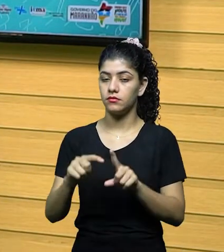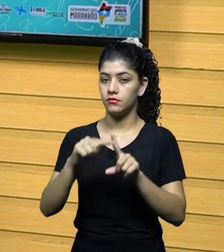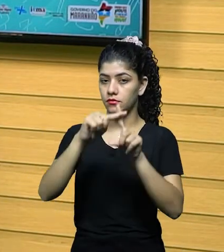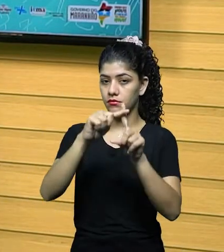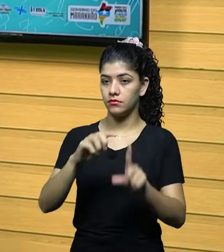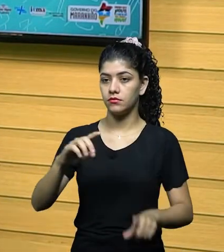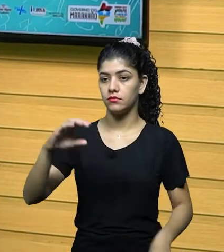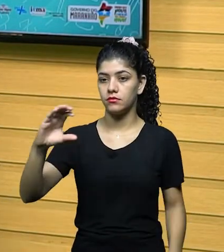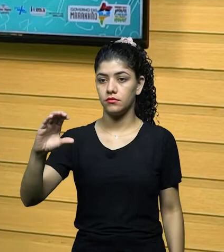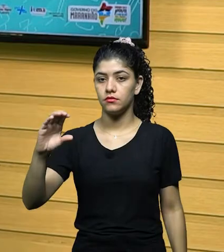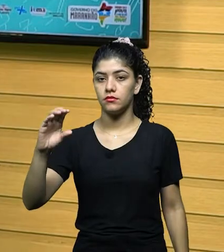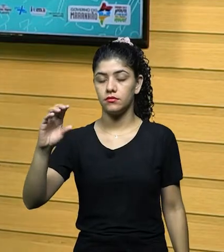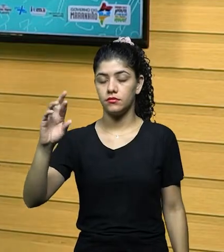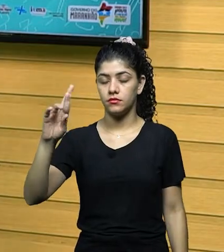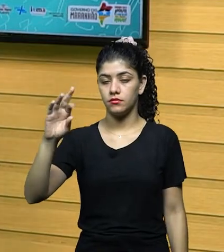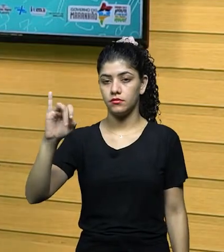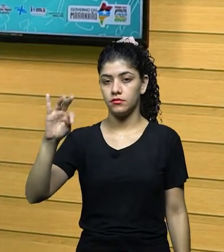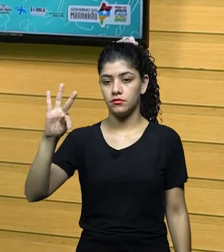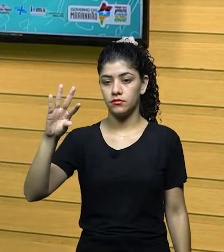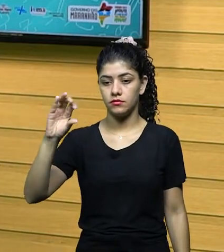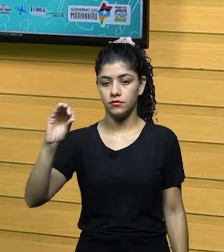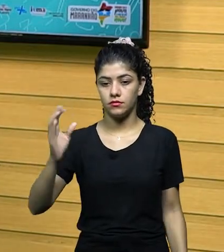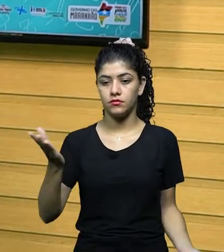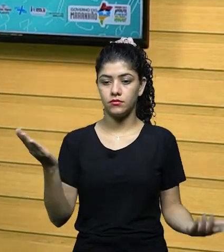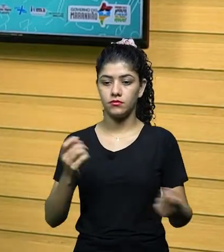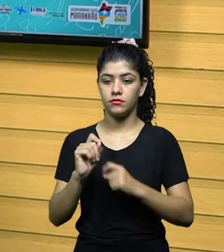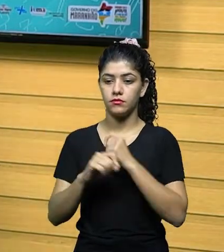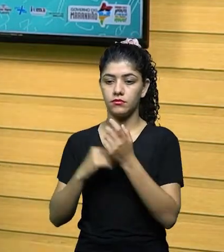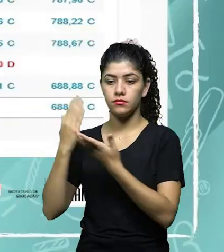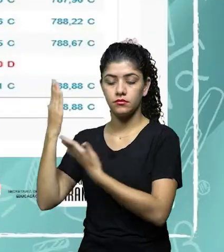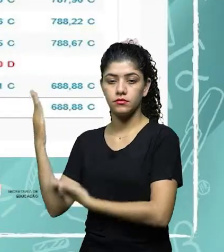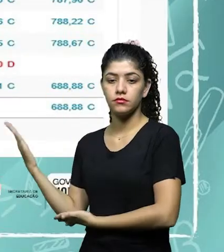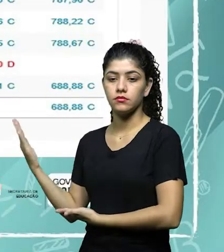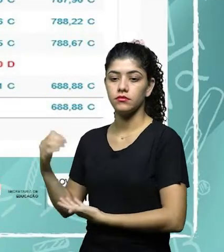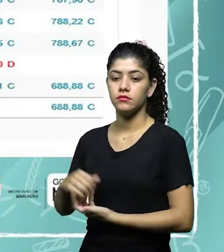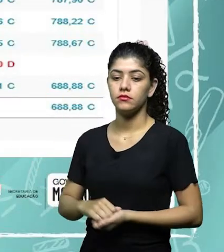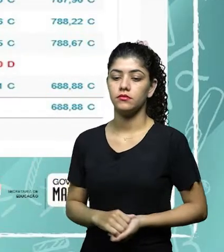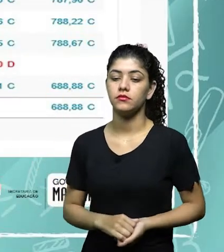credor? Pois no extrato bancário é o contrário. Então vejam